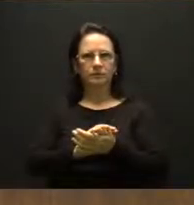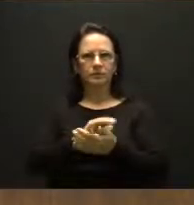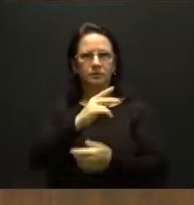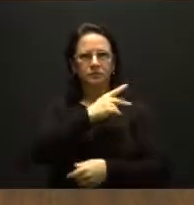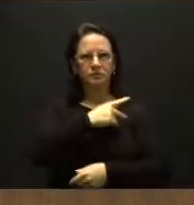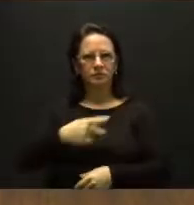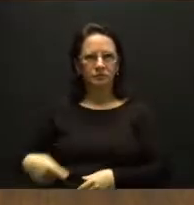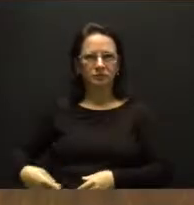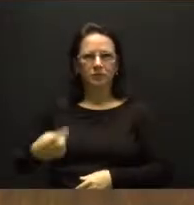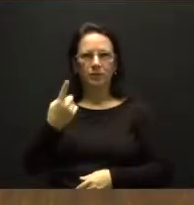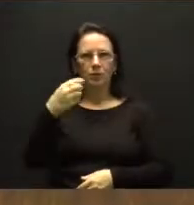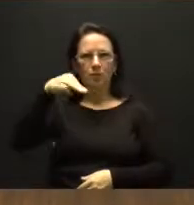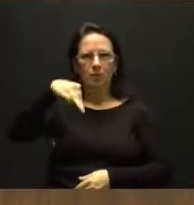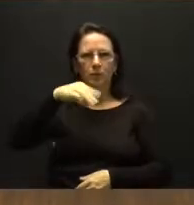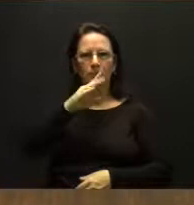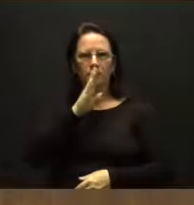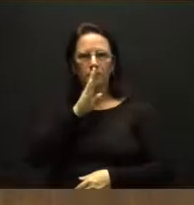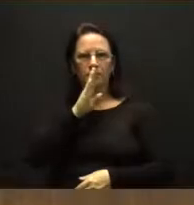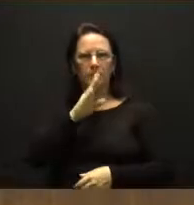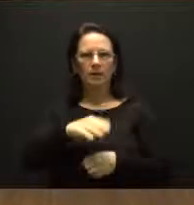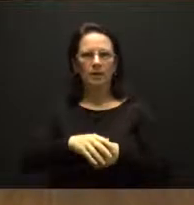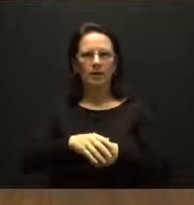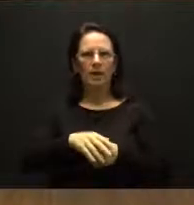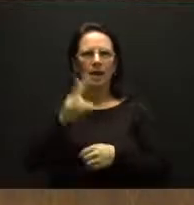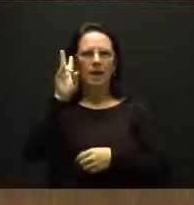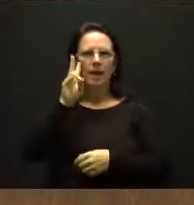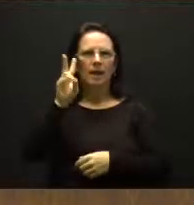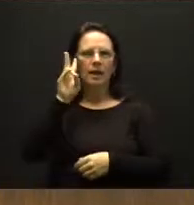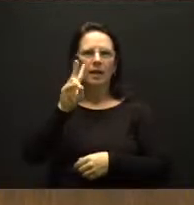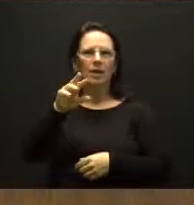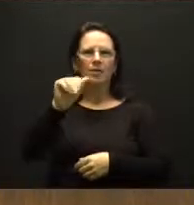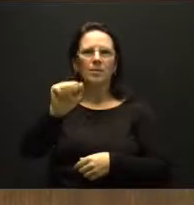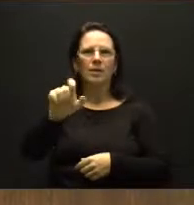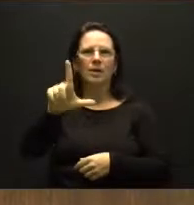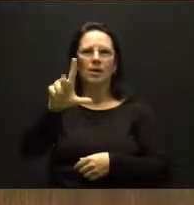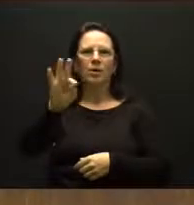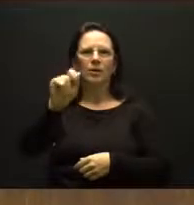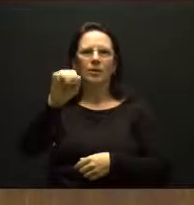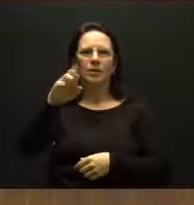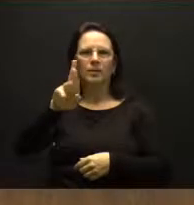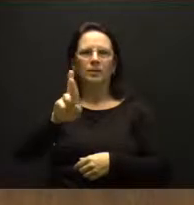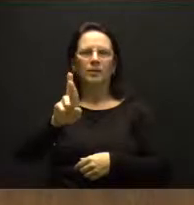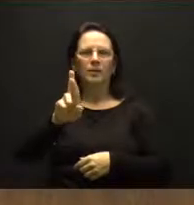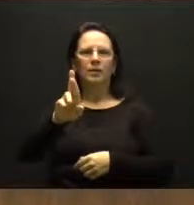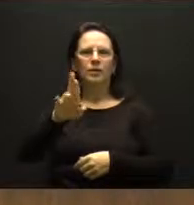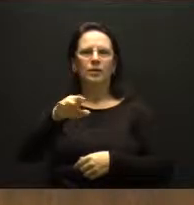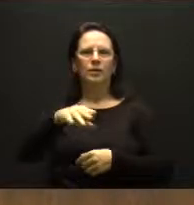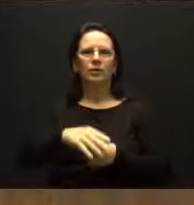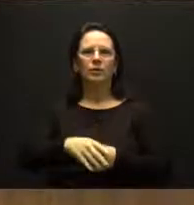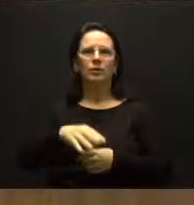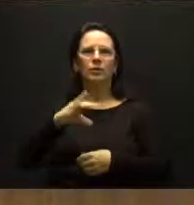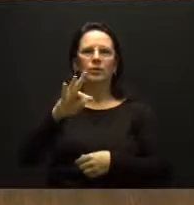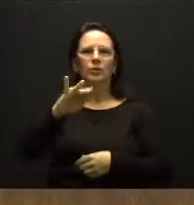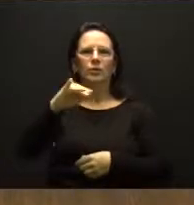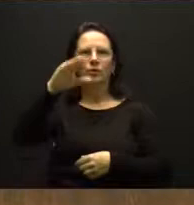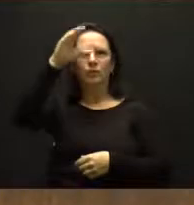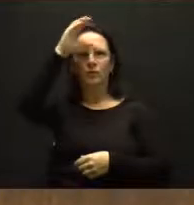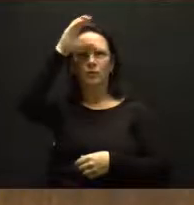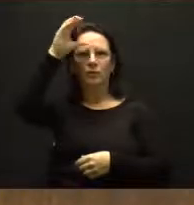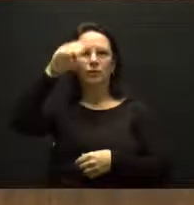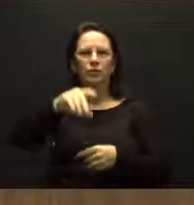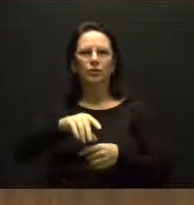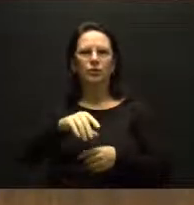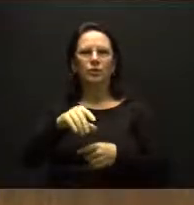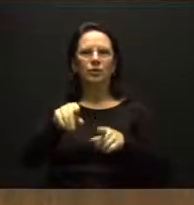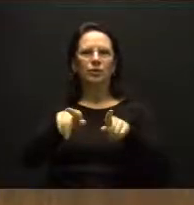solicita um minuto de silêncio em memória do senhor altamir josé de santana o tio altamir primo do vereador sérgio